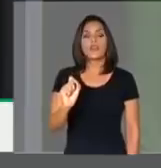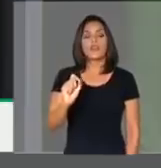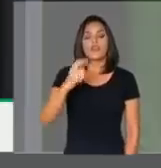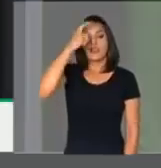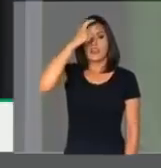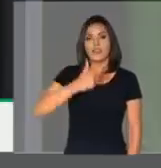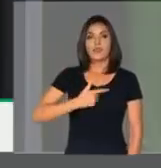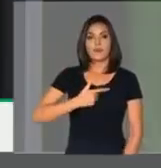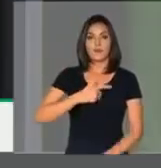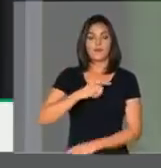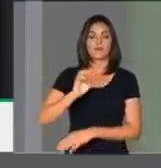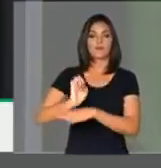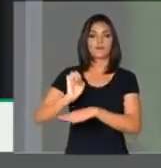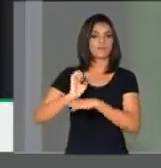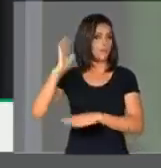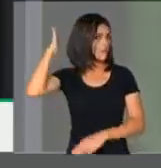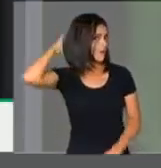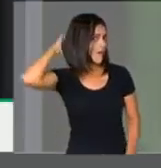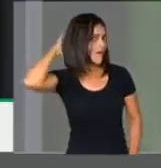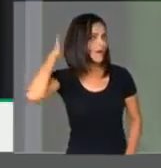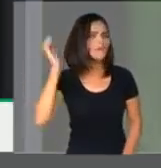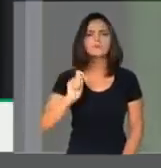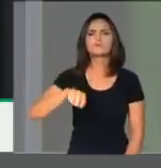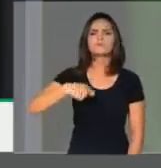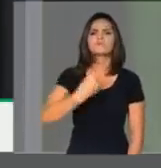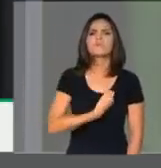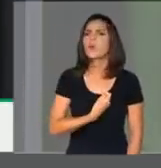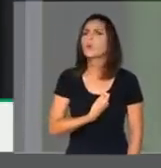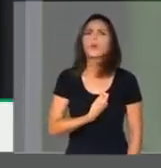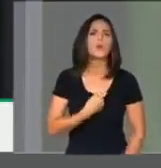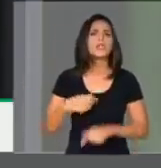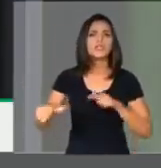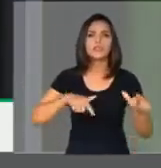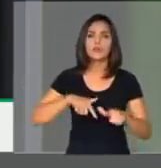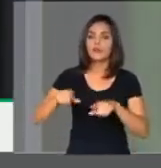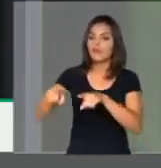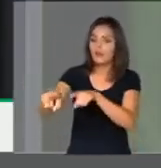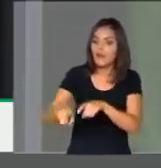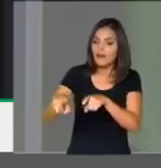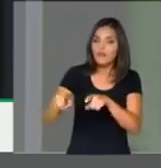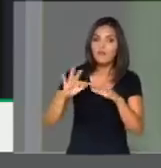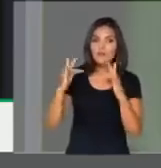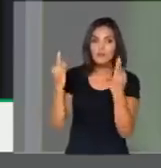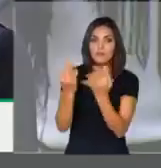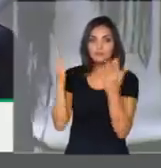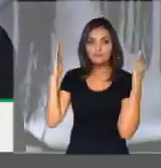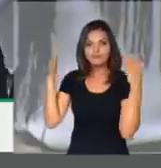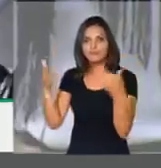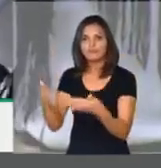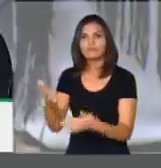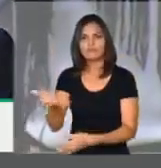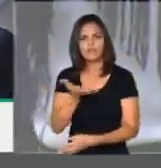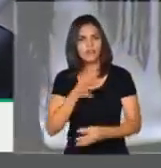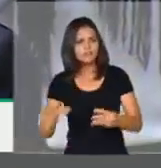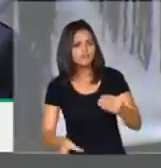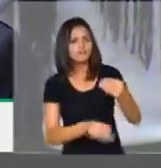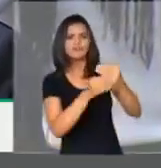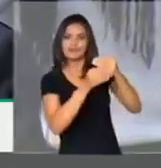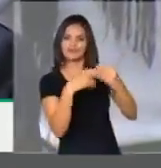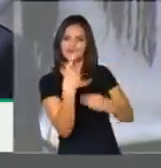Pará. Eu sou agricultor familiar. Eu quero contribuir com seu